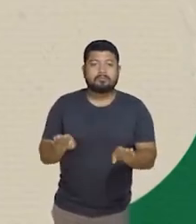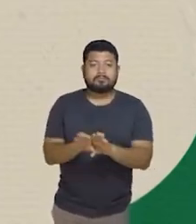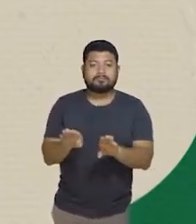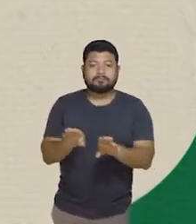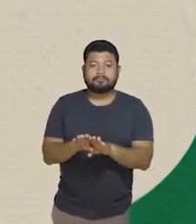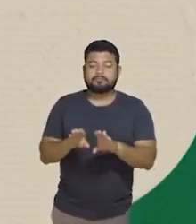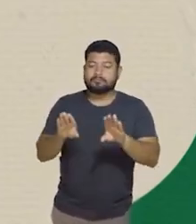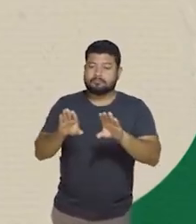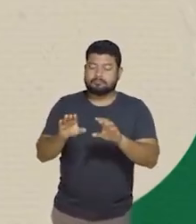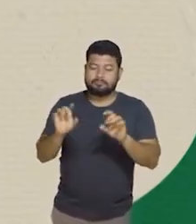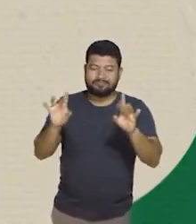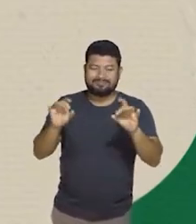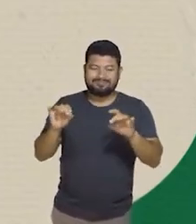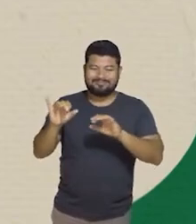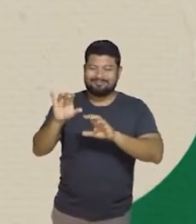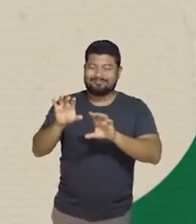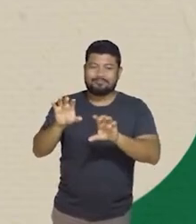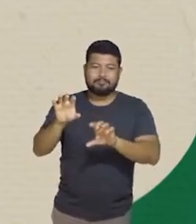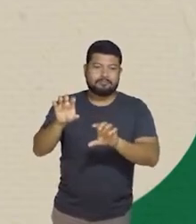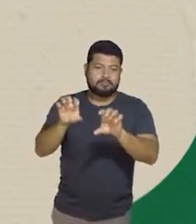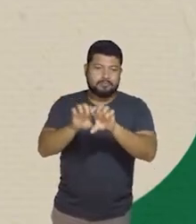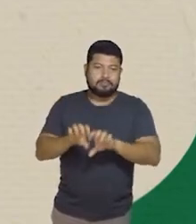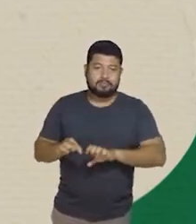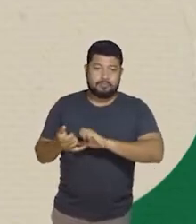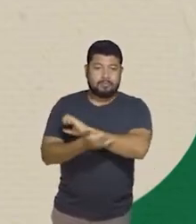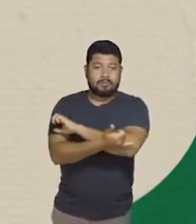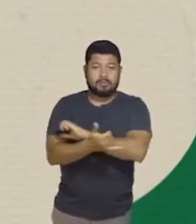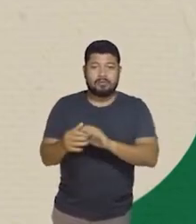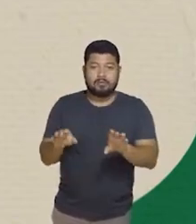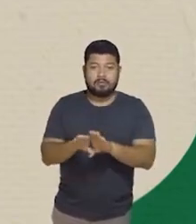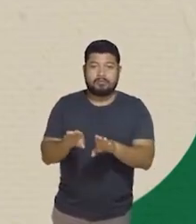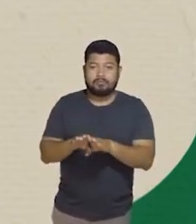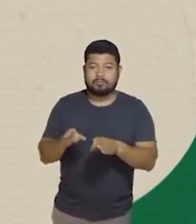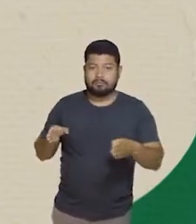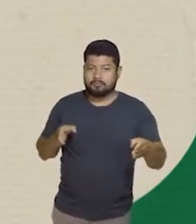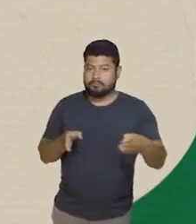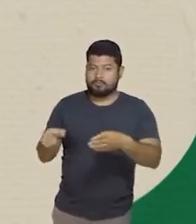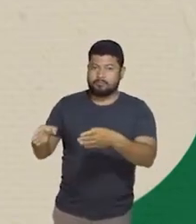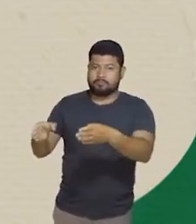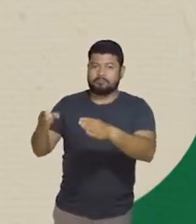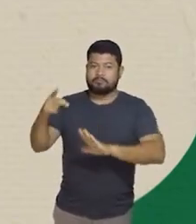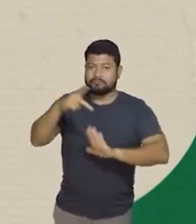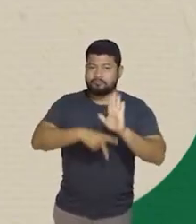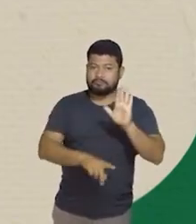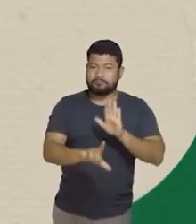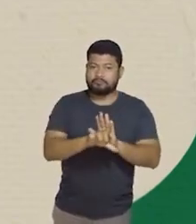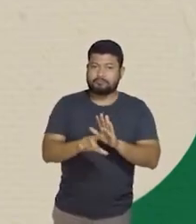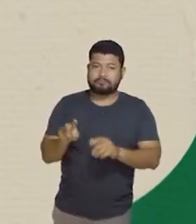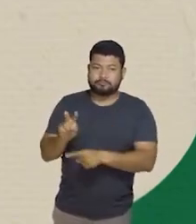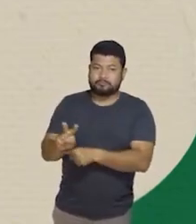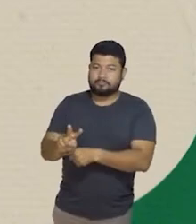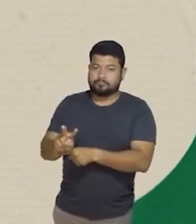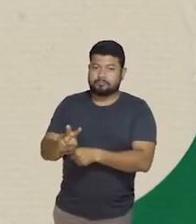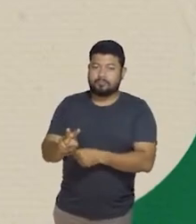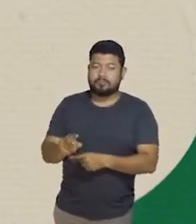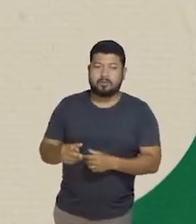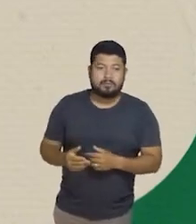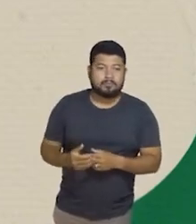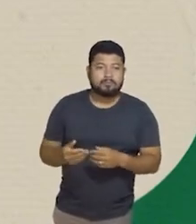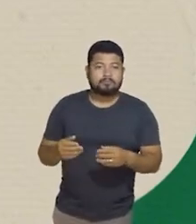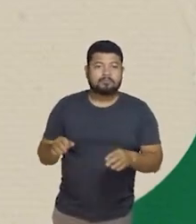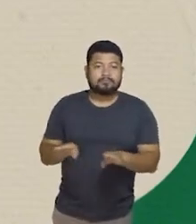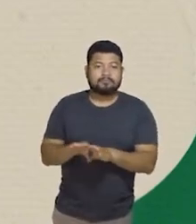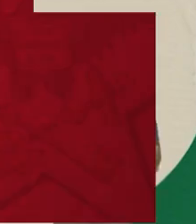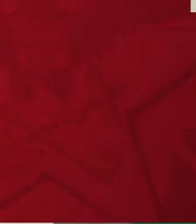infraestrutura, a criação dos projetos de proteção ao caminho das tropas, hoje de manhã foi discutido, e apoio ao desenvolvimento do turismo